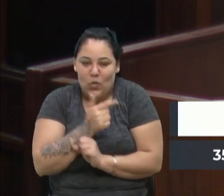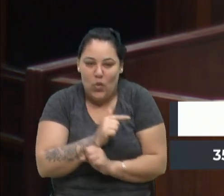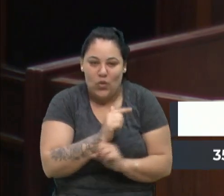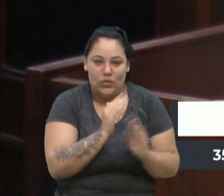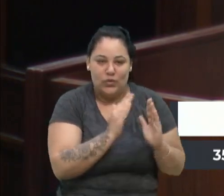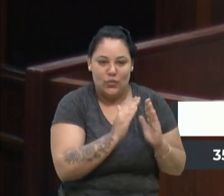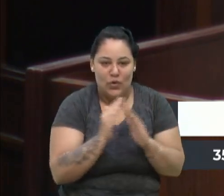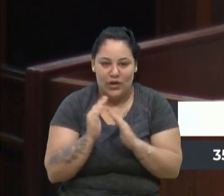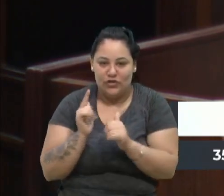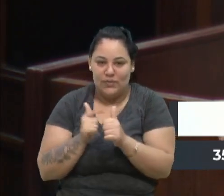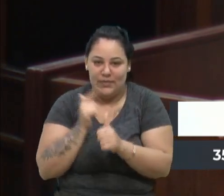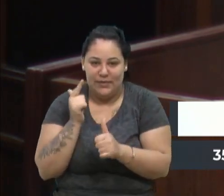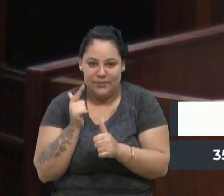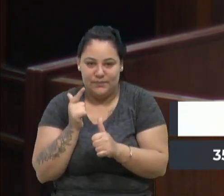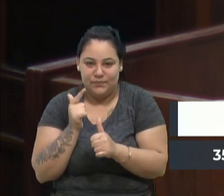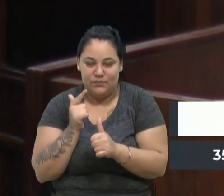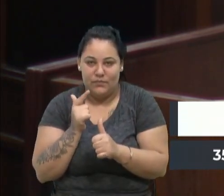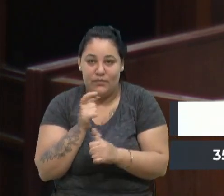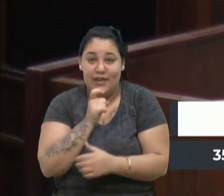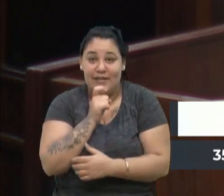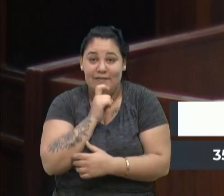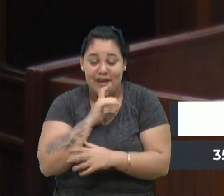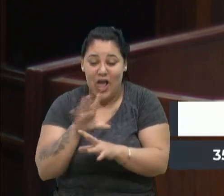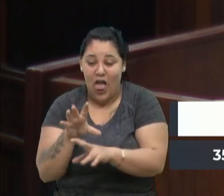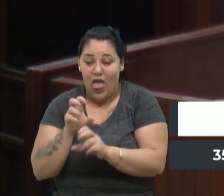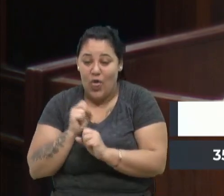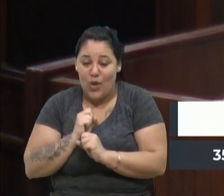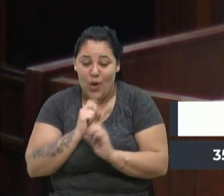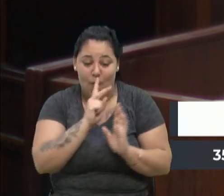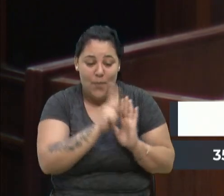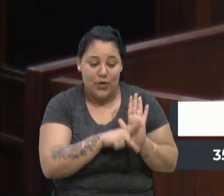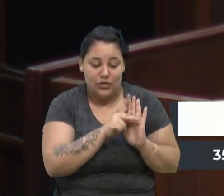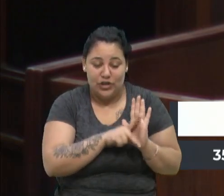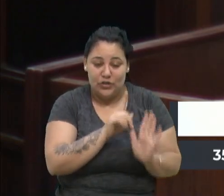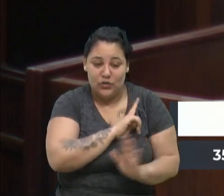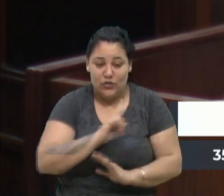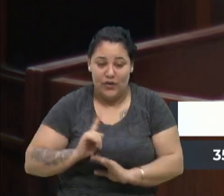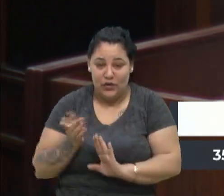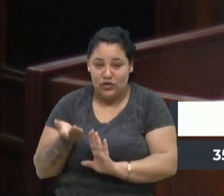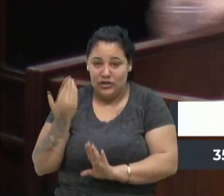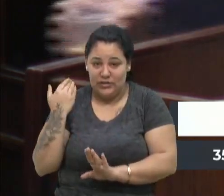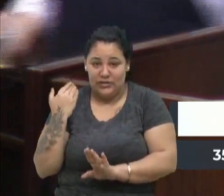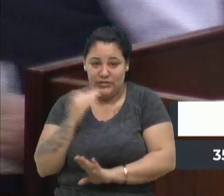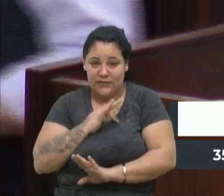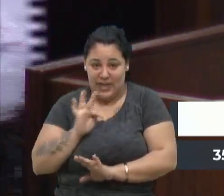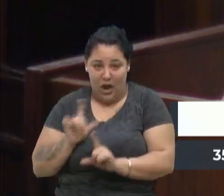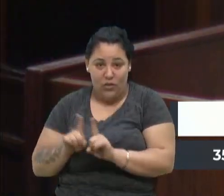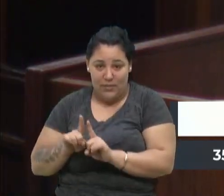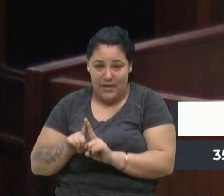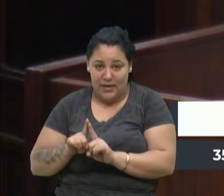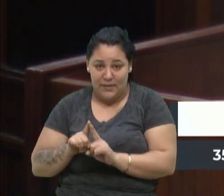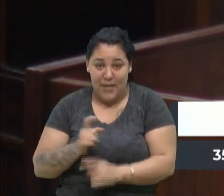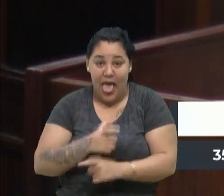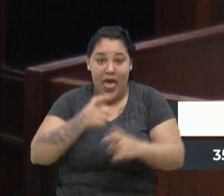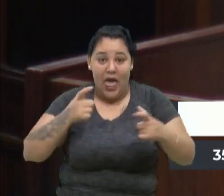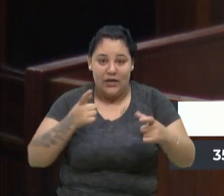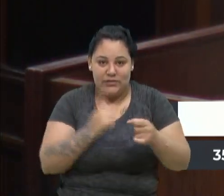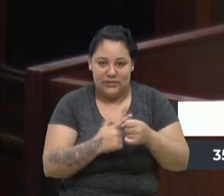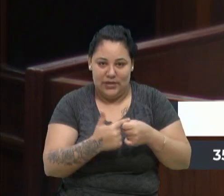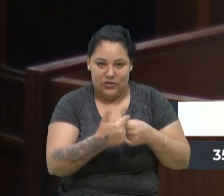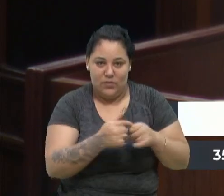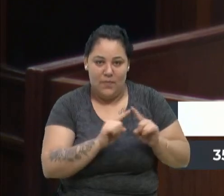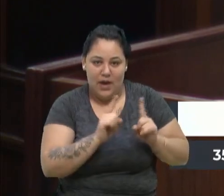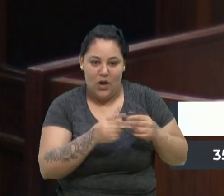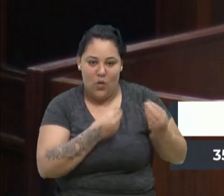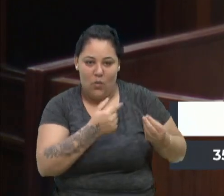Inverno Acolhedor, ele é um projeto piloto do governo anterior, agora, o governo federal, e para as grandes cidades. Mas como eu sou amigo